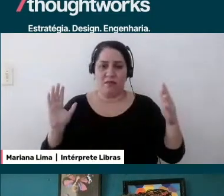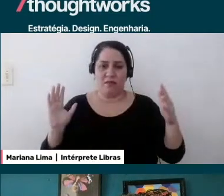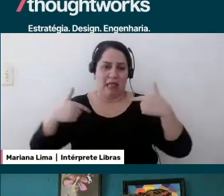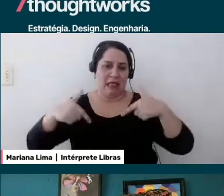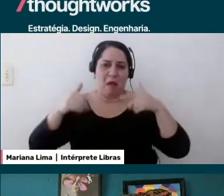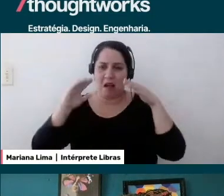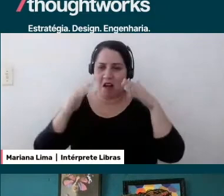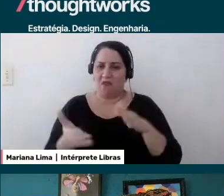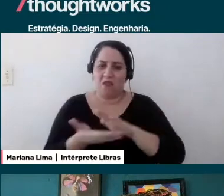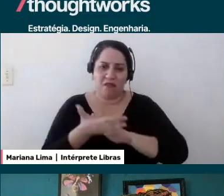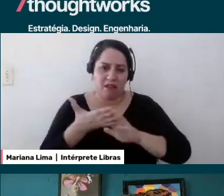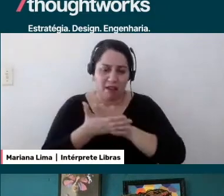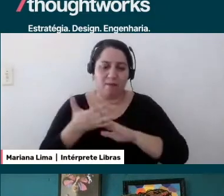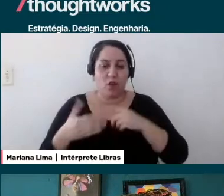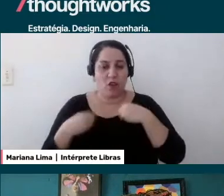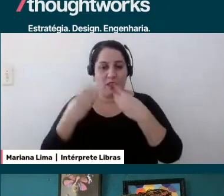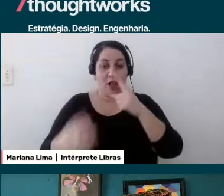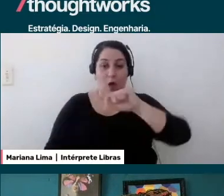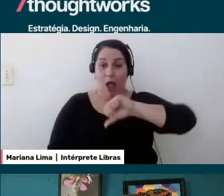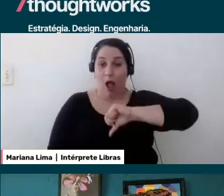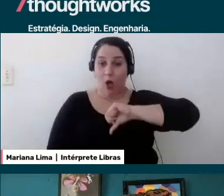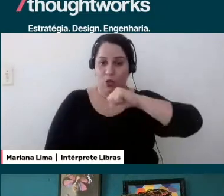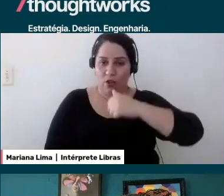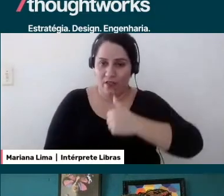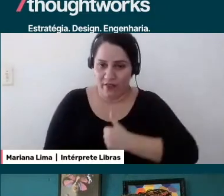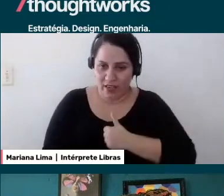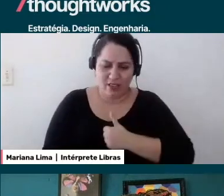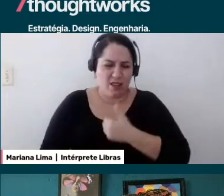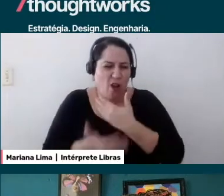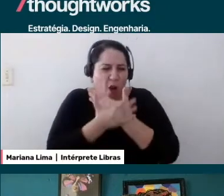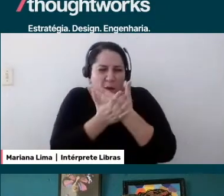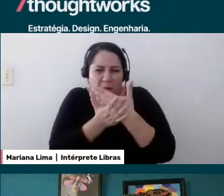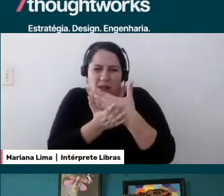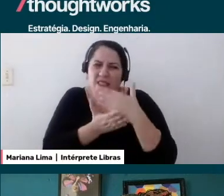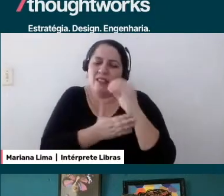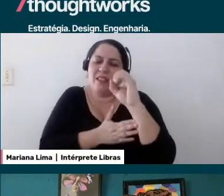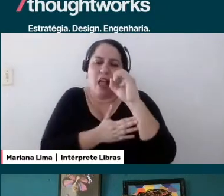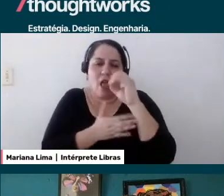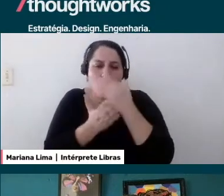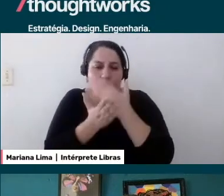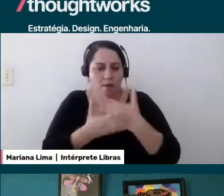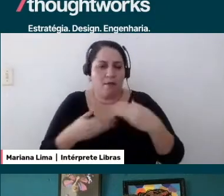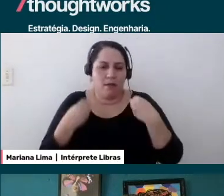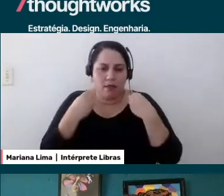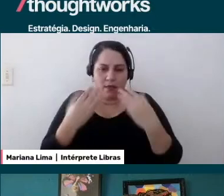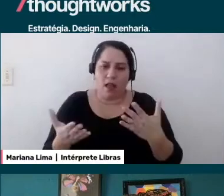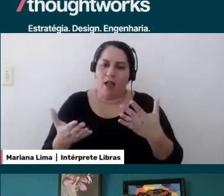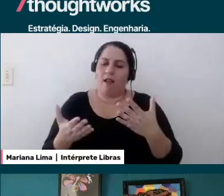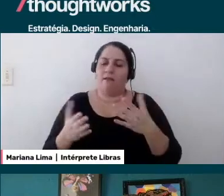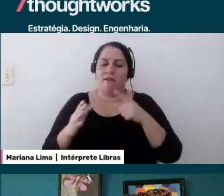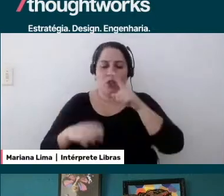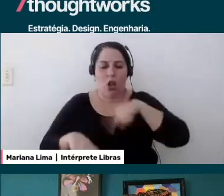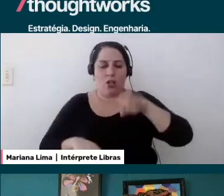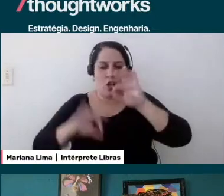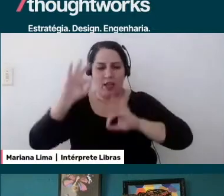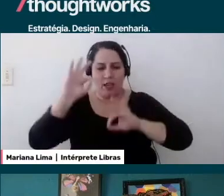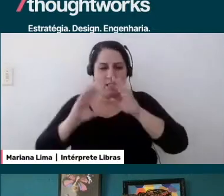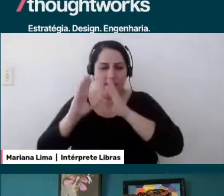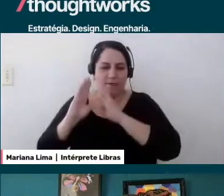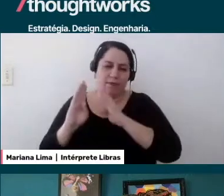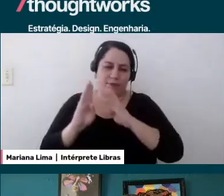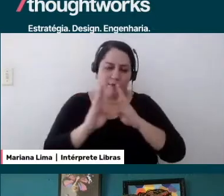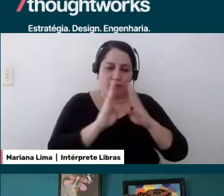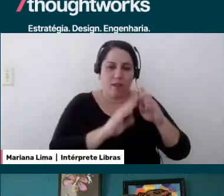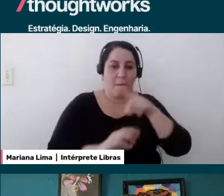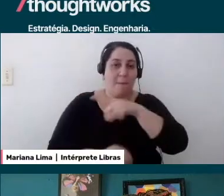gente desenvolve essa autoestima e autoconfiança nos jovens. Desde o processo seletivo, a gente fazia ele em muitas etapas para que o jovem tenha o